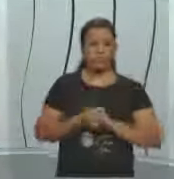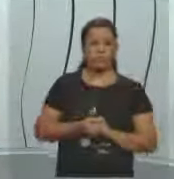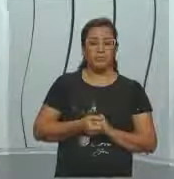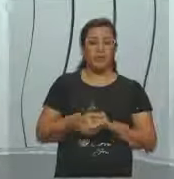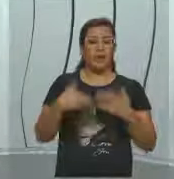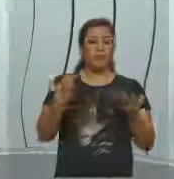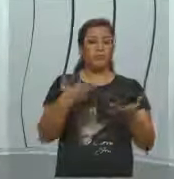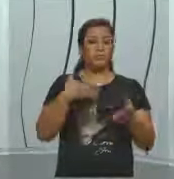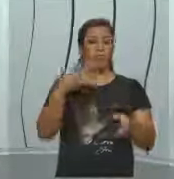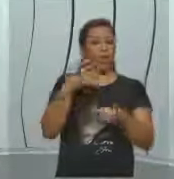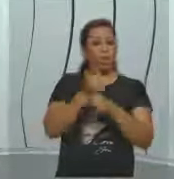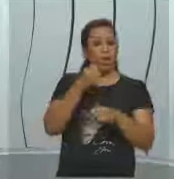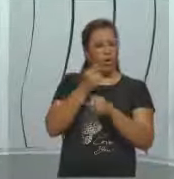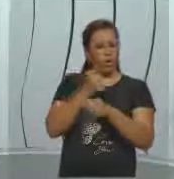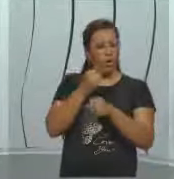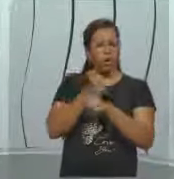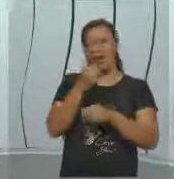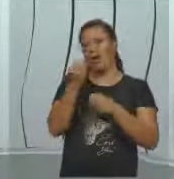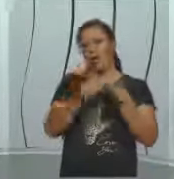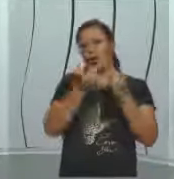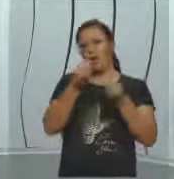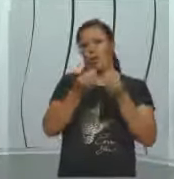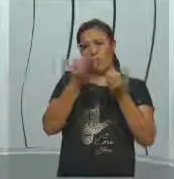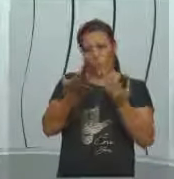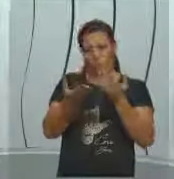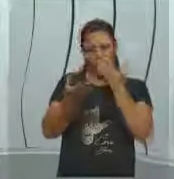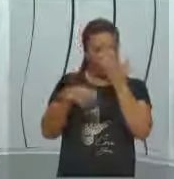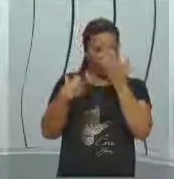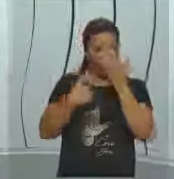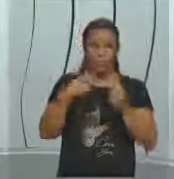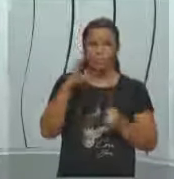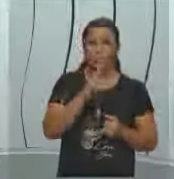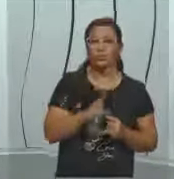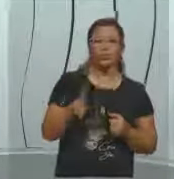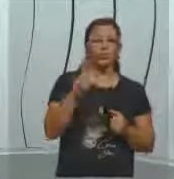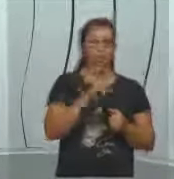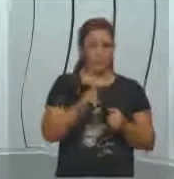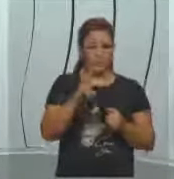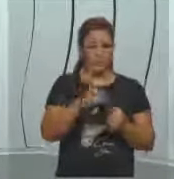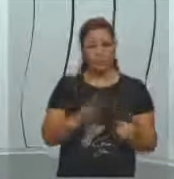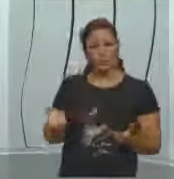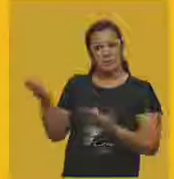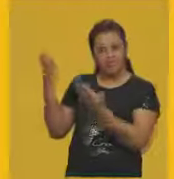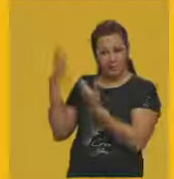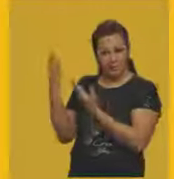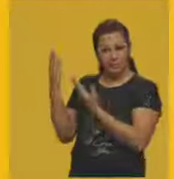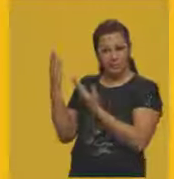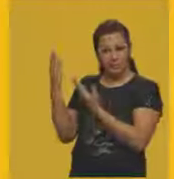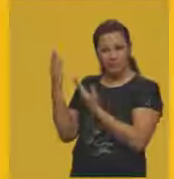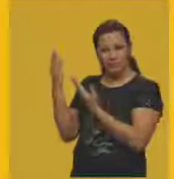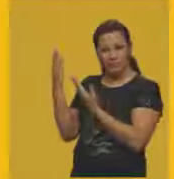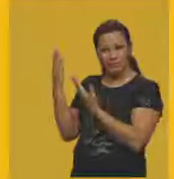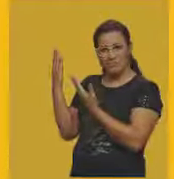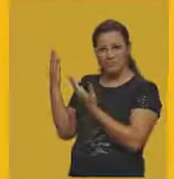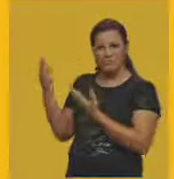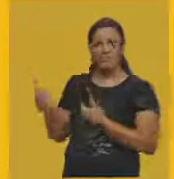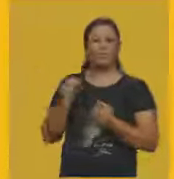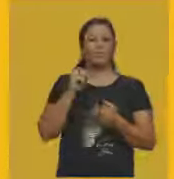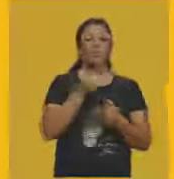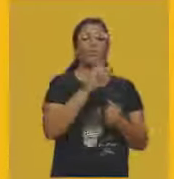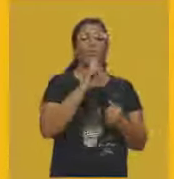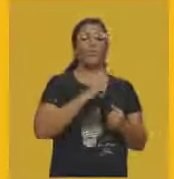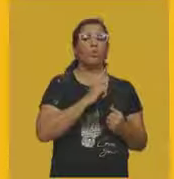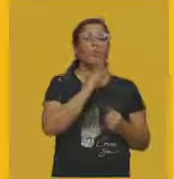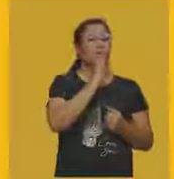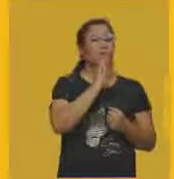calcular essa intensidade de corrente elétrica, nós usamos a expressão que está aqui, quantidade de carga Q dividido